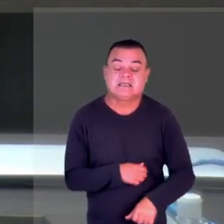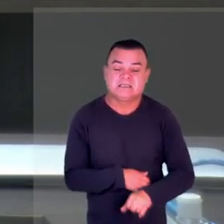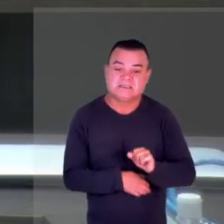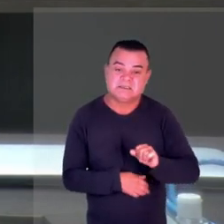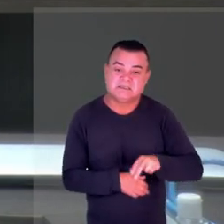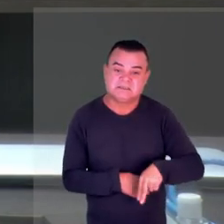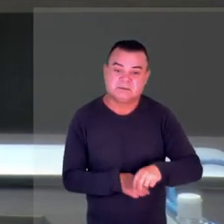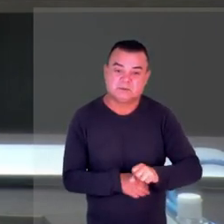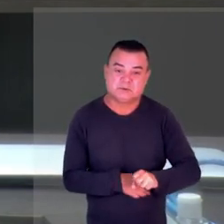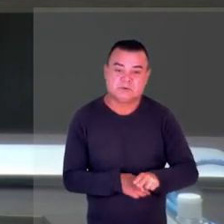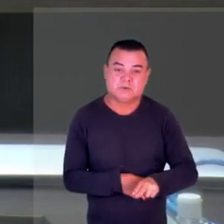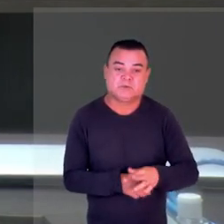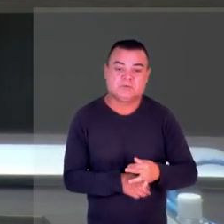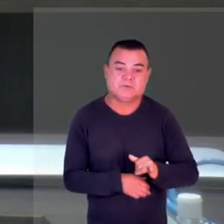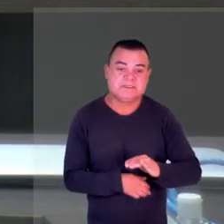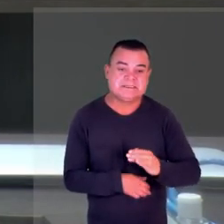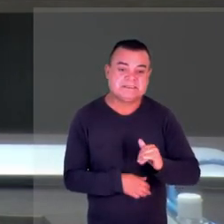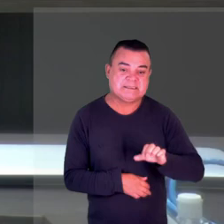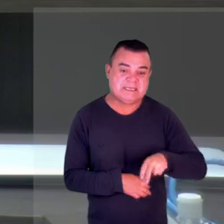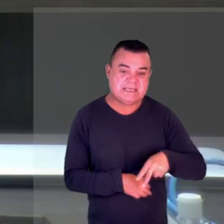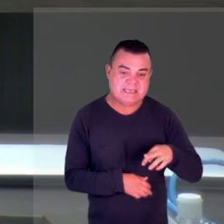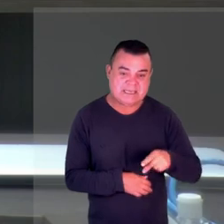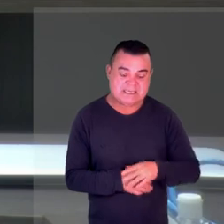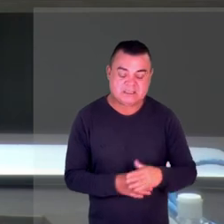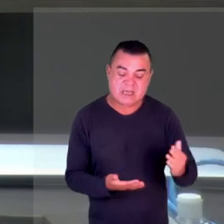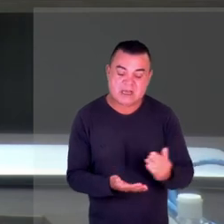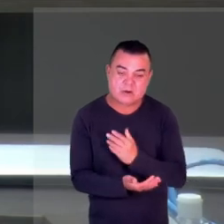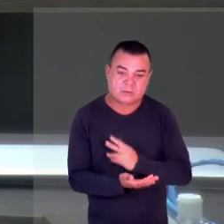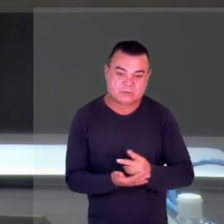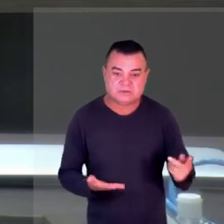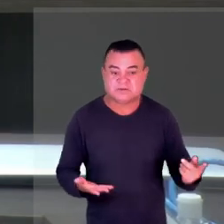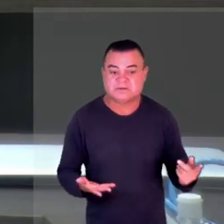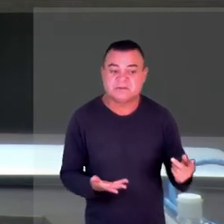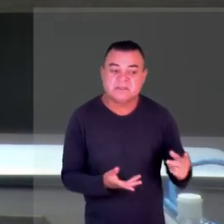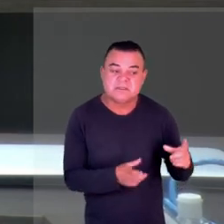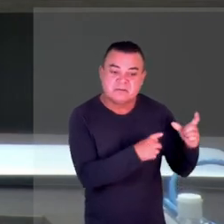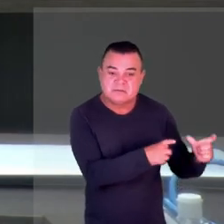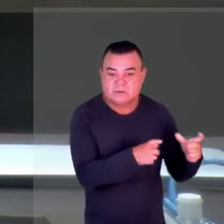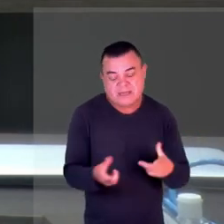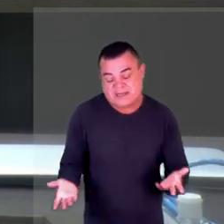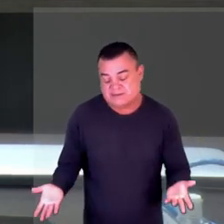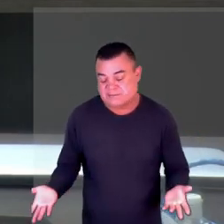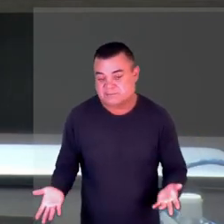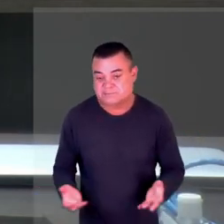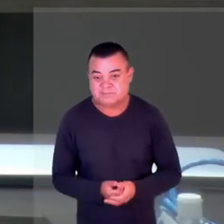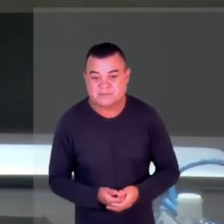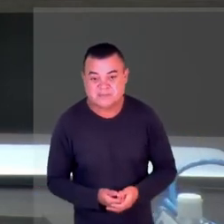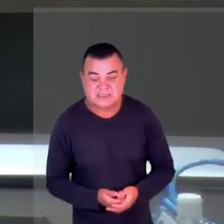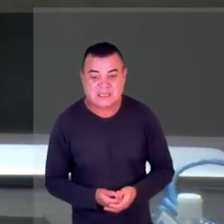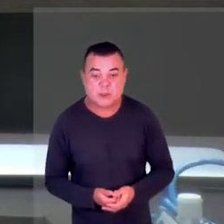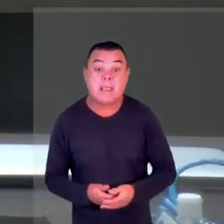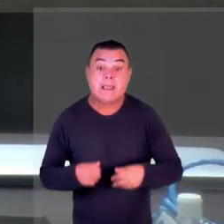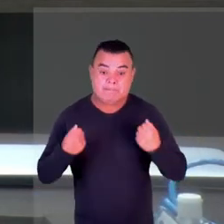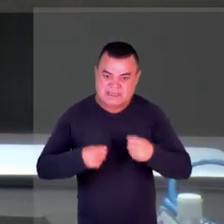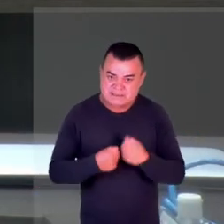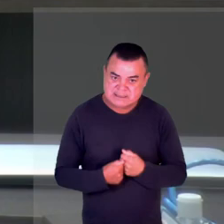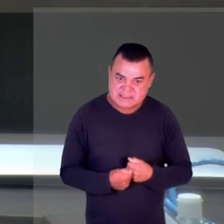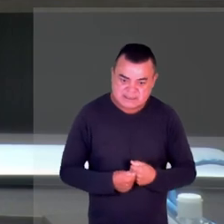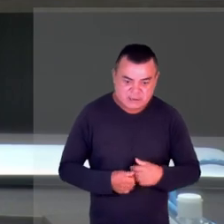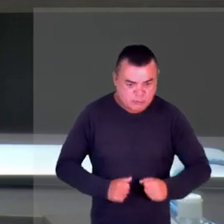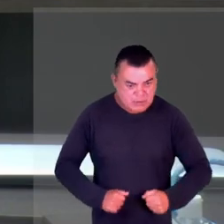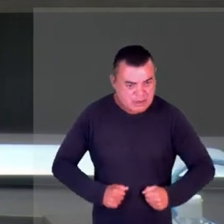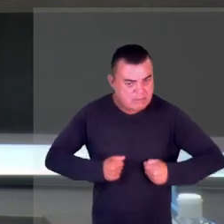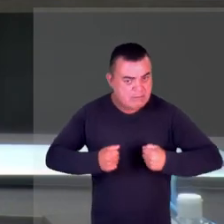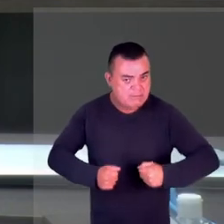é insuficiente em muitos casos e aí cabe justamente uma uma ação uma pressão